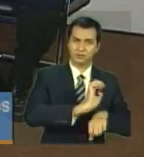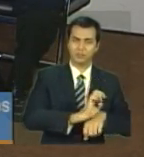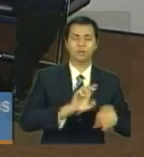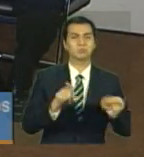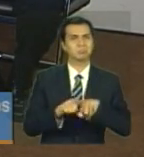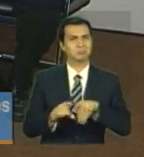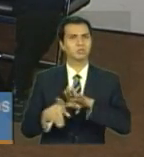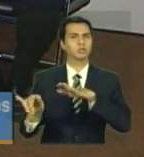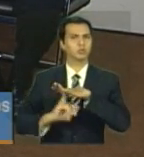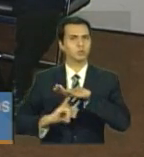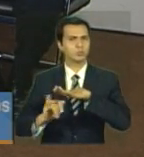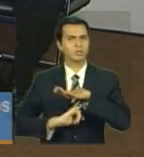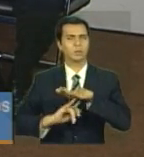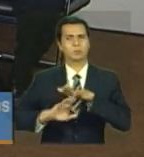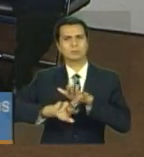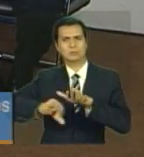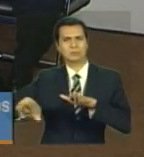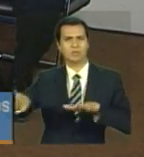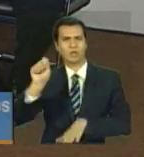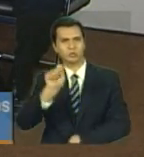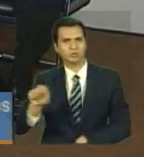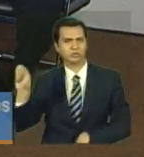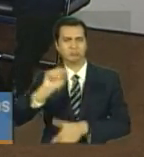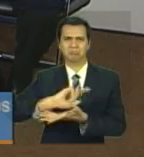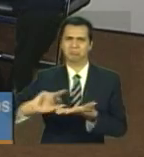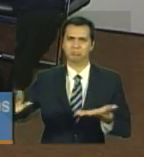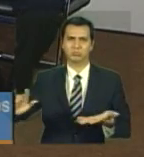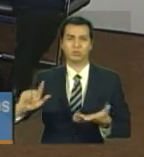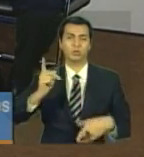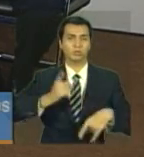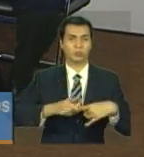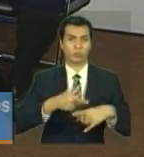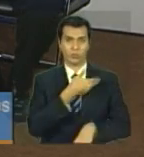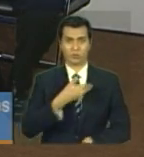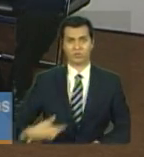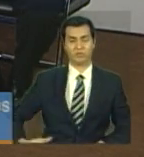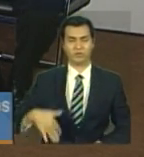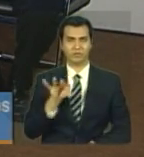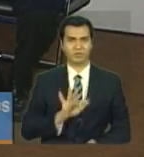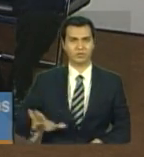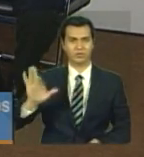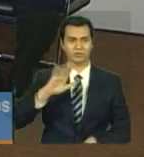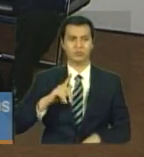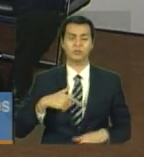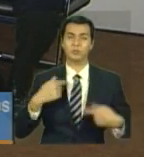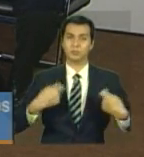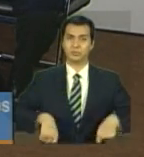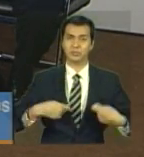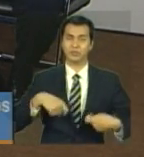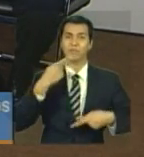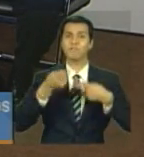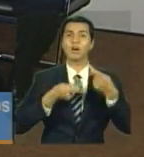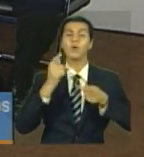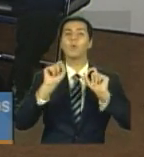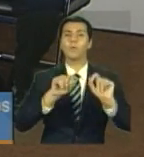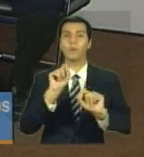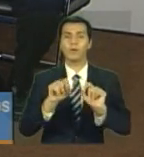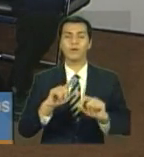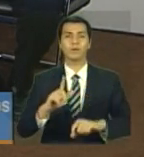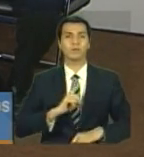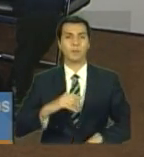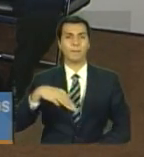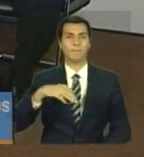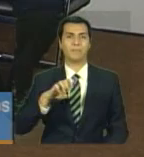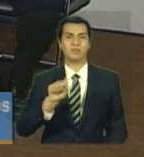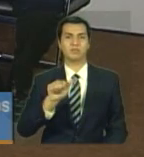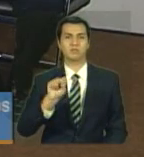entidades também, porque nós estamos falando aqui, né, até agora dos programas do governo, e eu queria destacar aqui também, por exemplo, o trabalho que é feito pelo Mesa